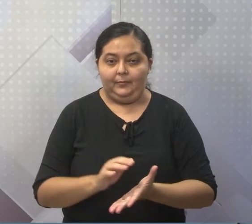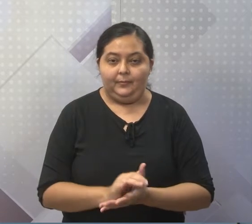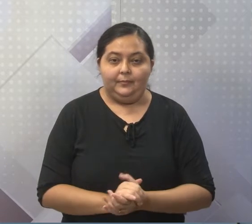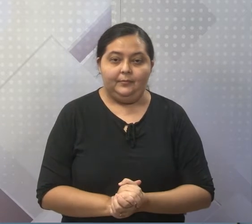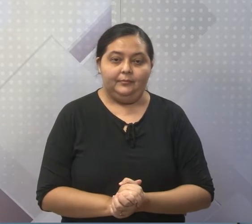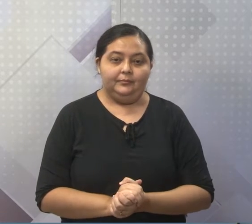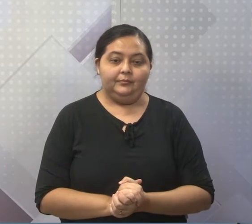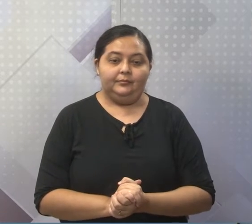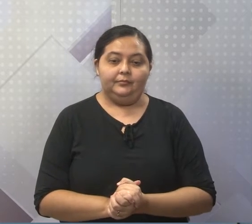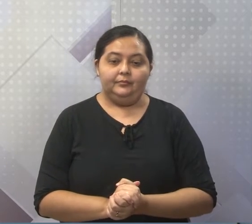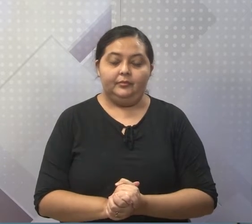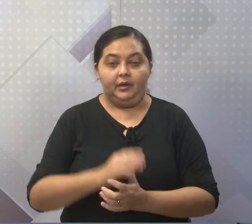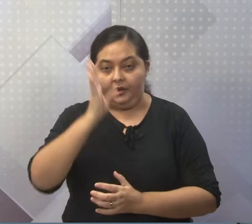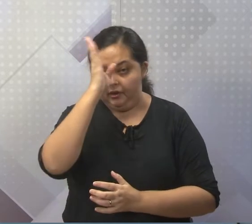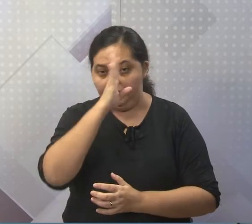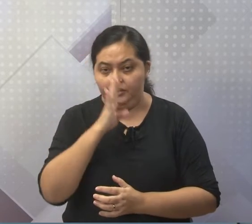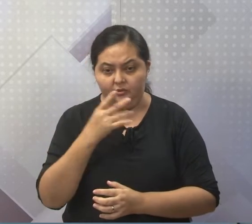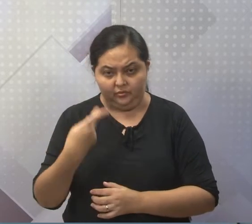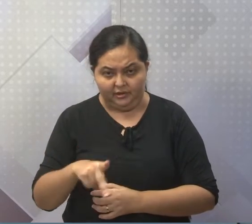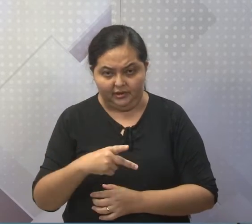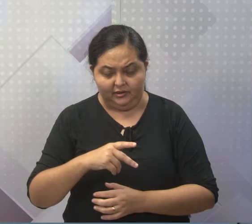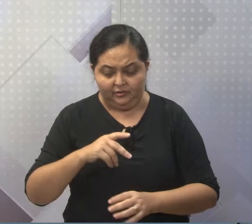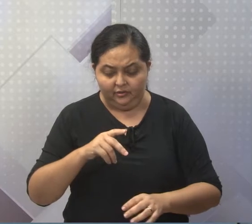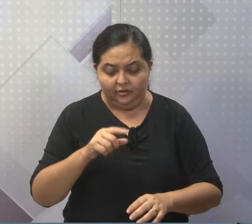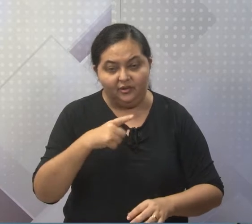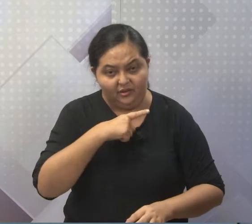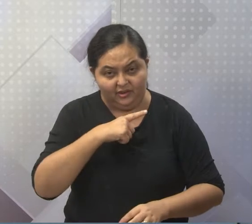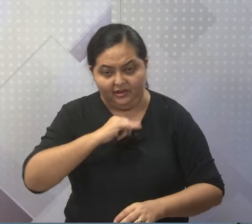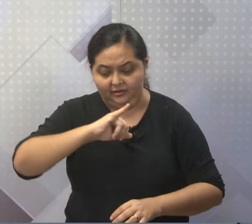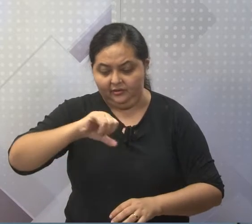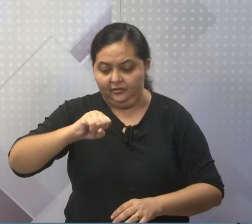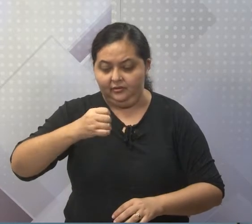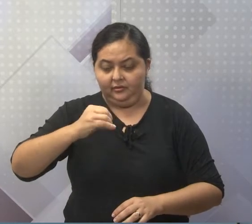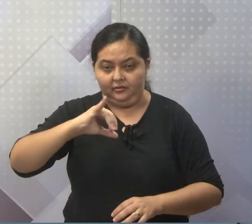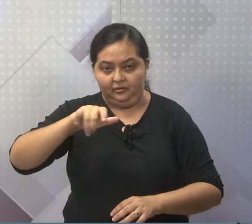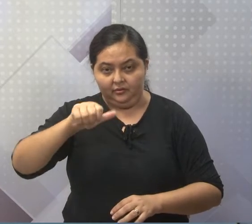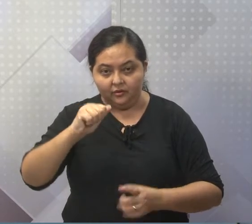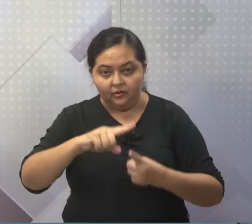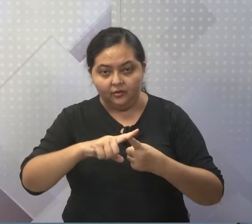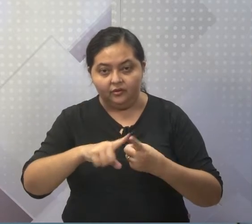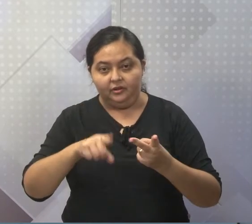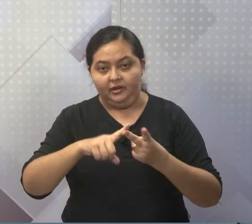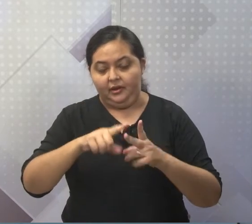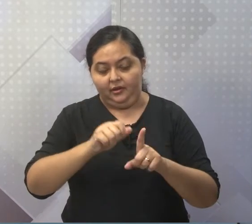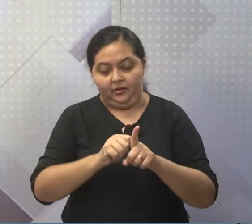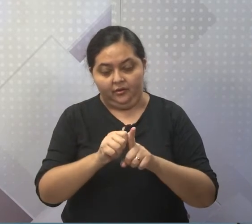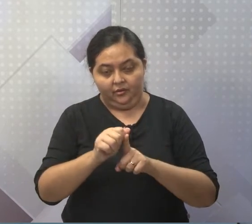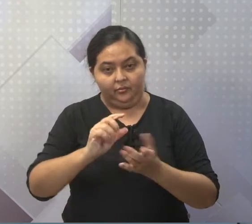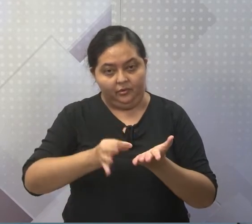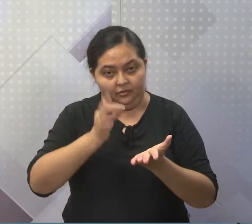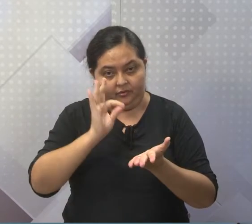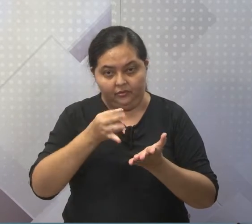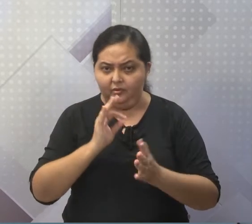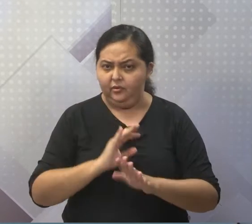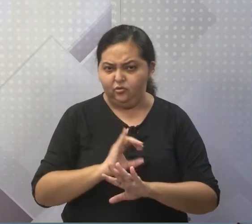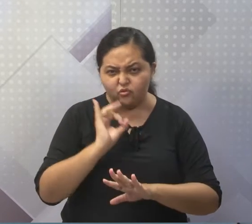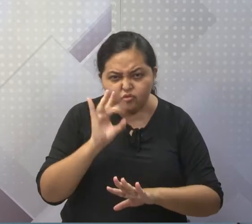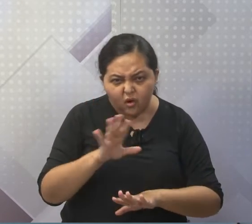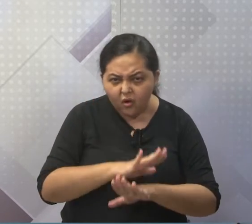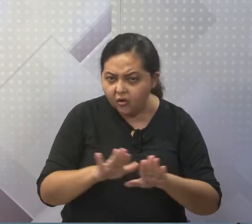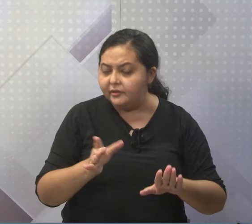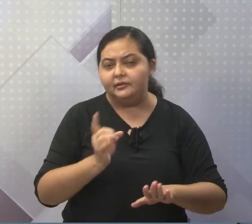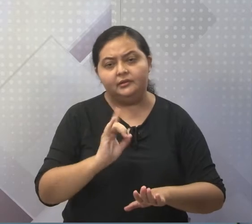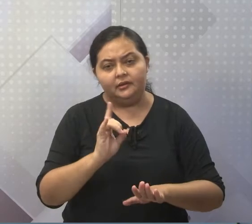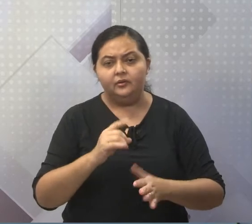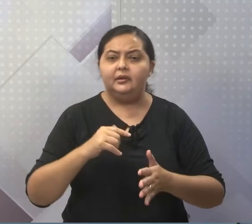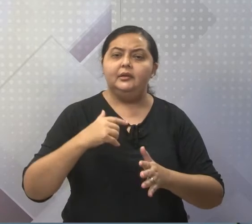até Tás perguntando passou então no Brasil só se planta soja café em mim não isso aqui são os destaques a nível Mundial por exemplo